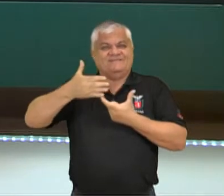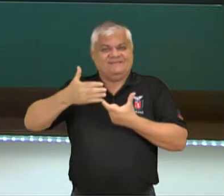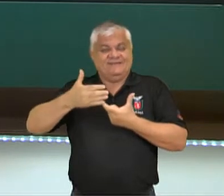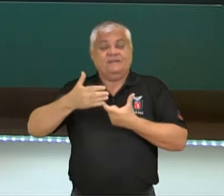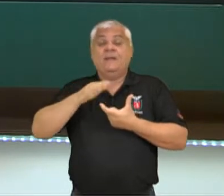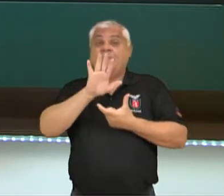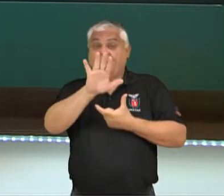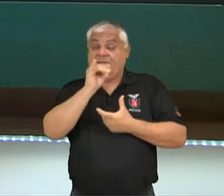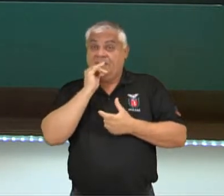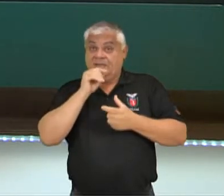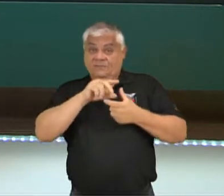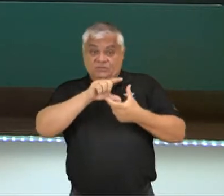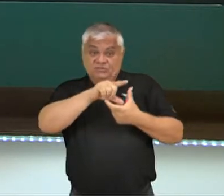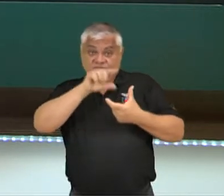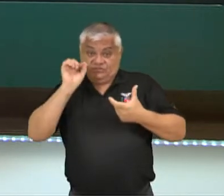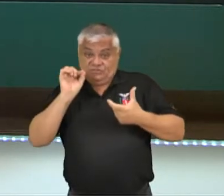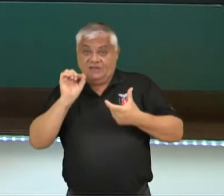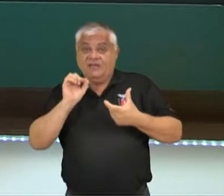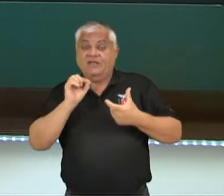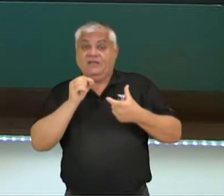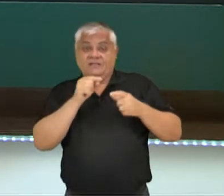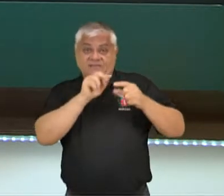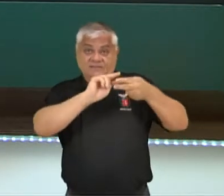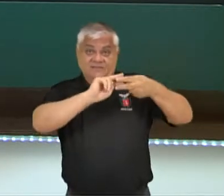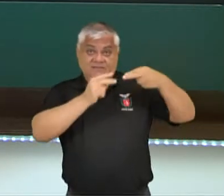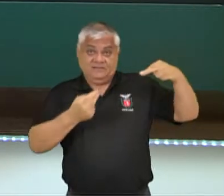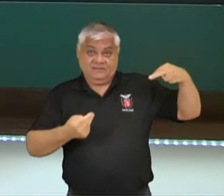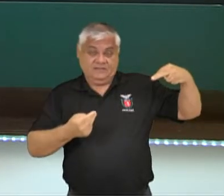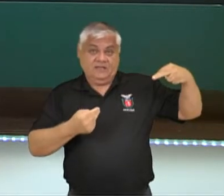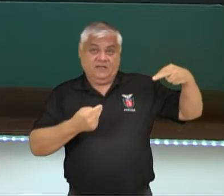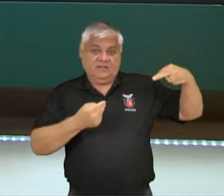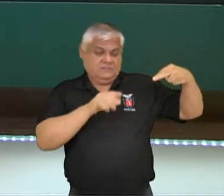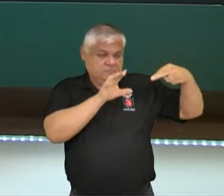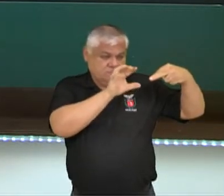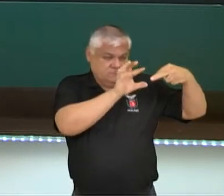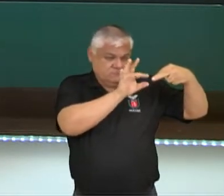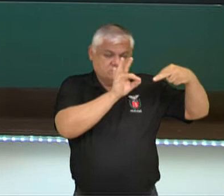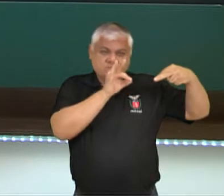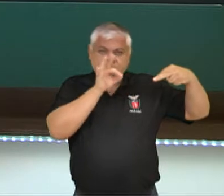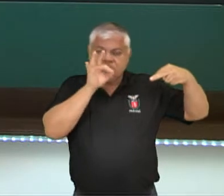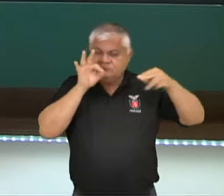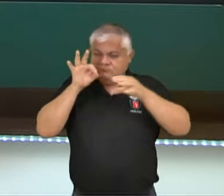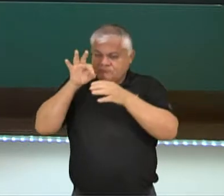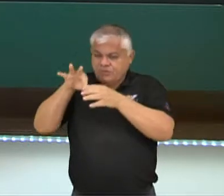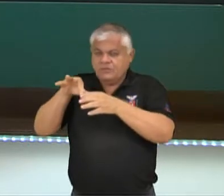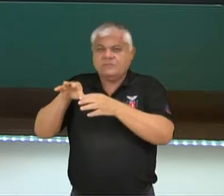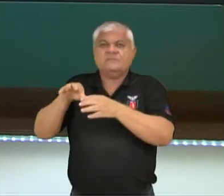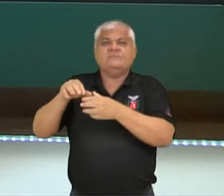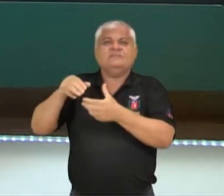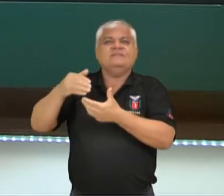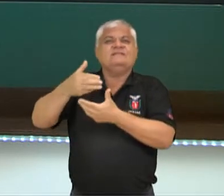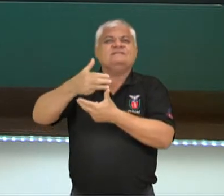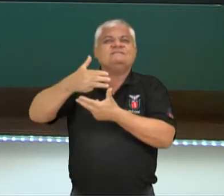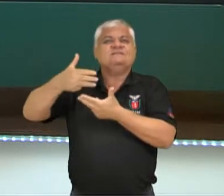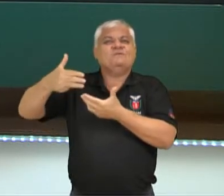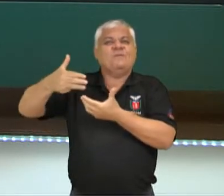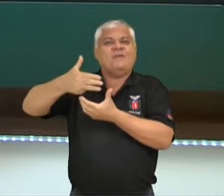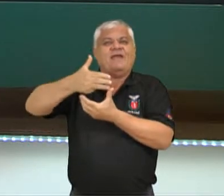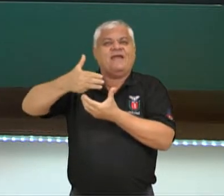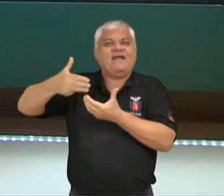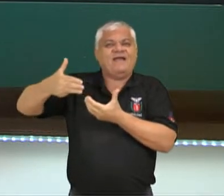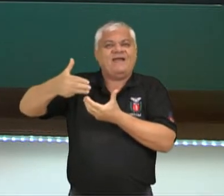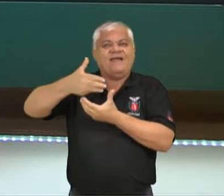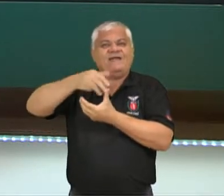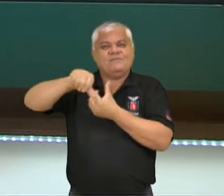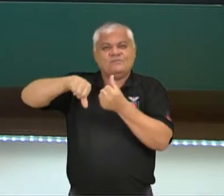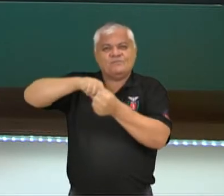eu preciso tirar a informação do DNA, que está no núcleo, e levar para o citoplasma para que ocorra a síntese